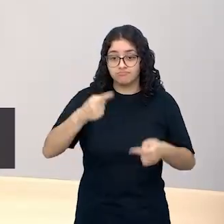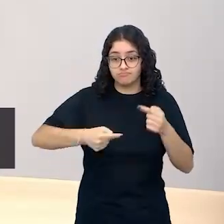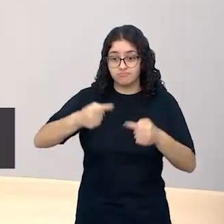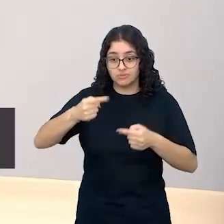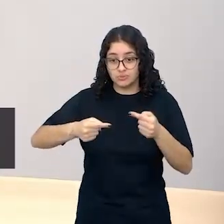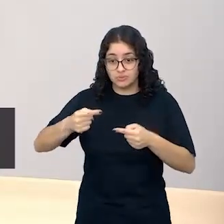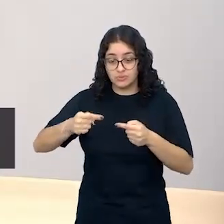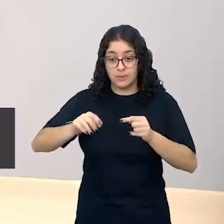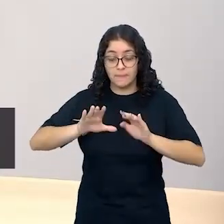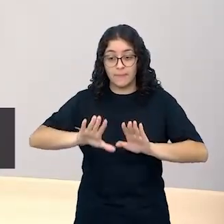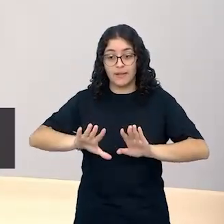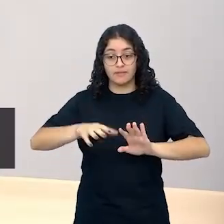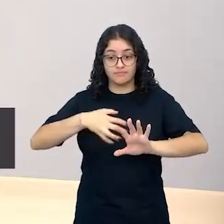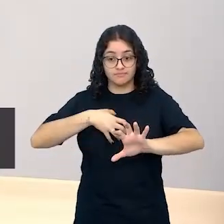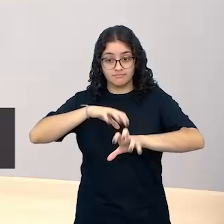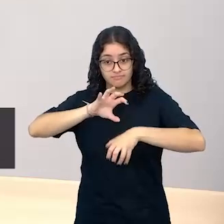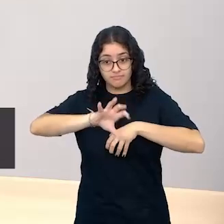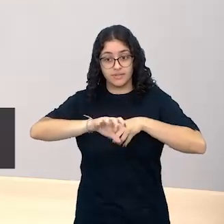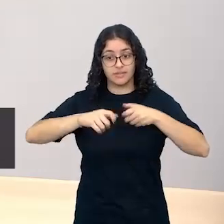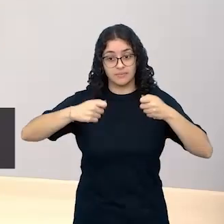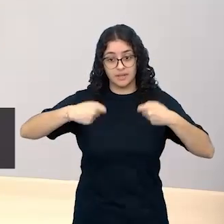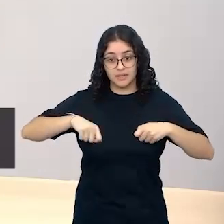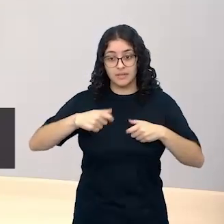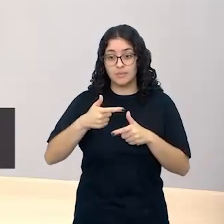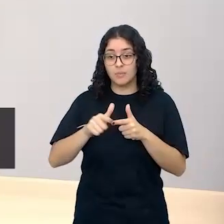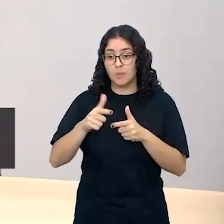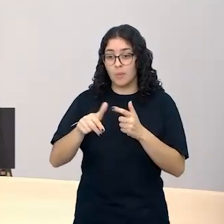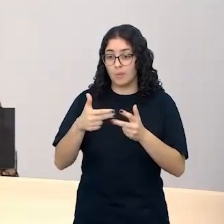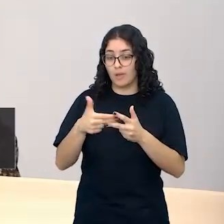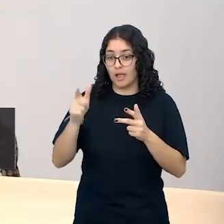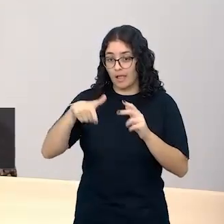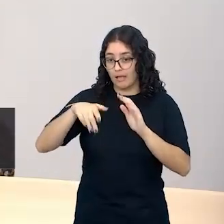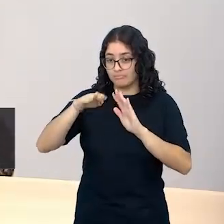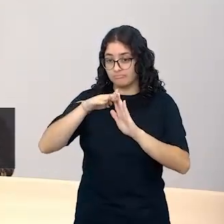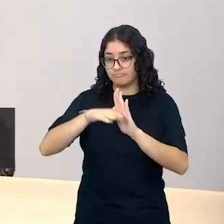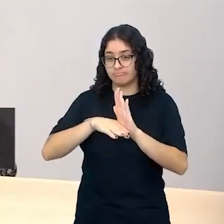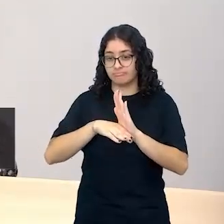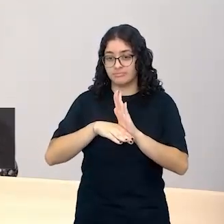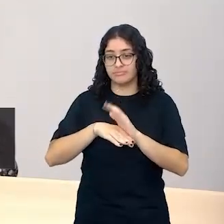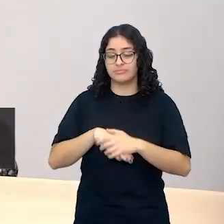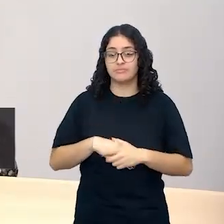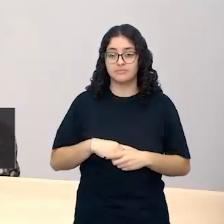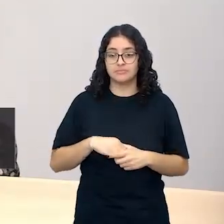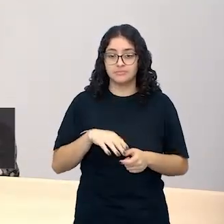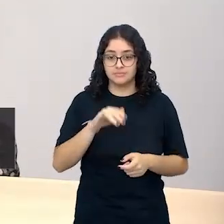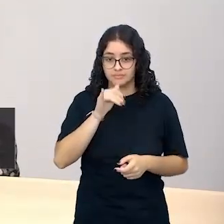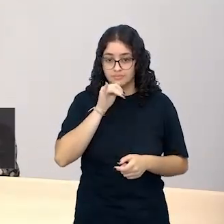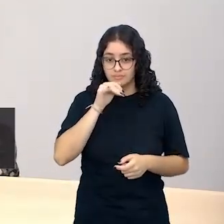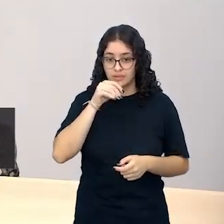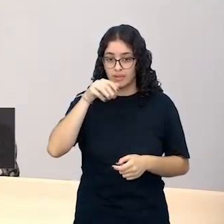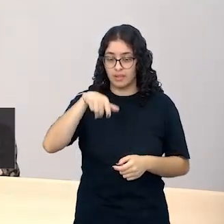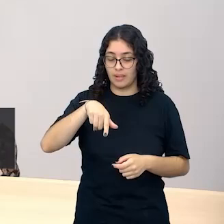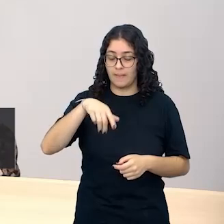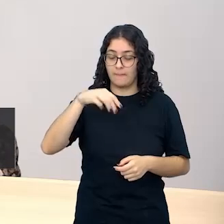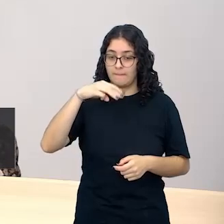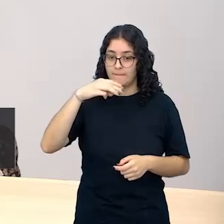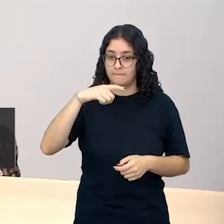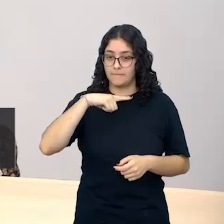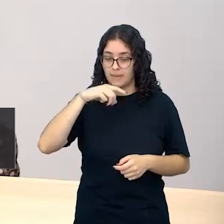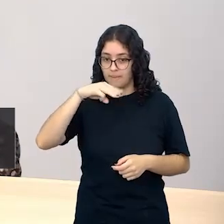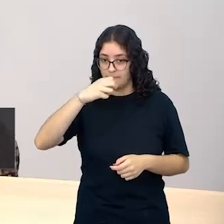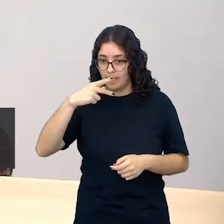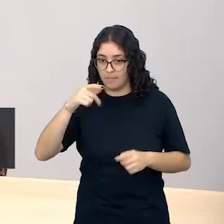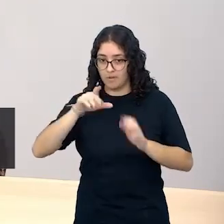discutir, mas tem que ter empatia para discutir esses problemas. São várias etapas. Desde o mapa conceitual aqui, ele traz